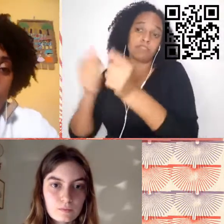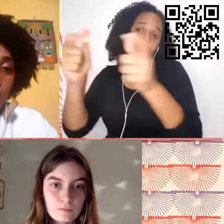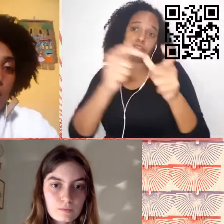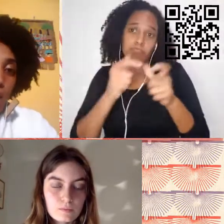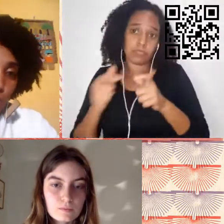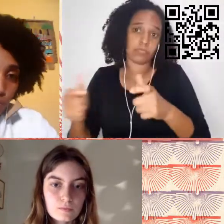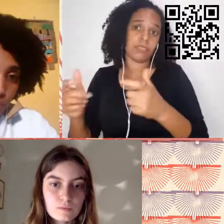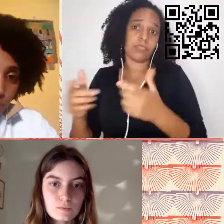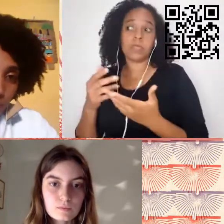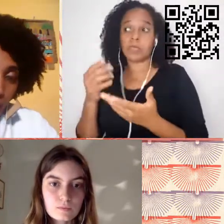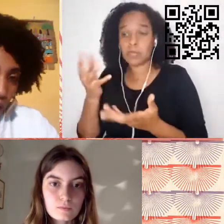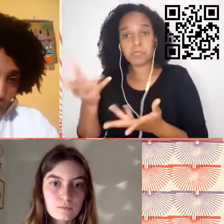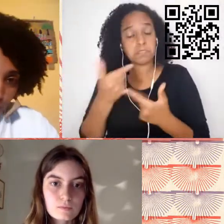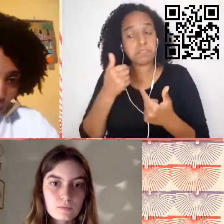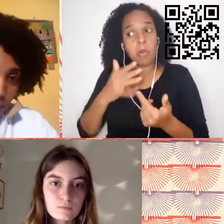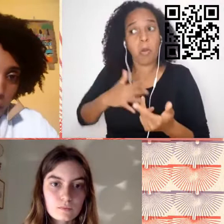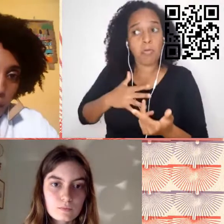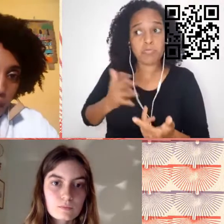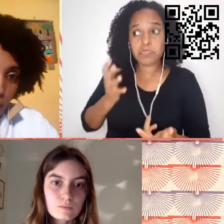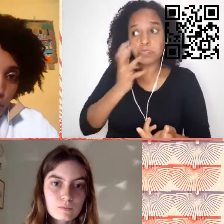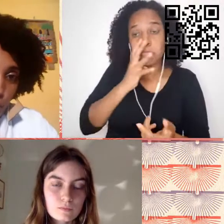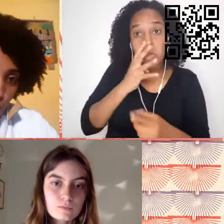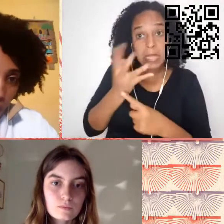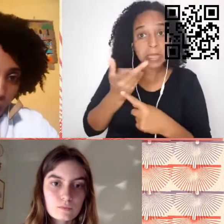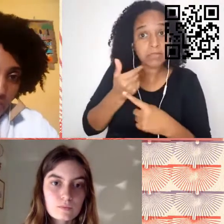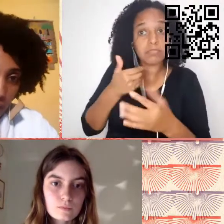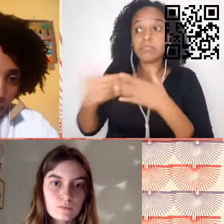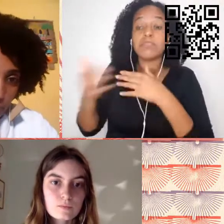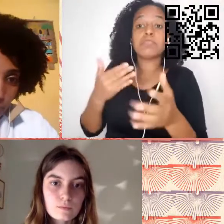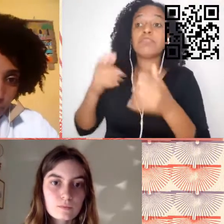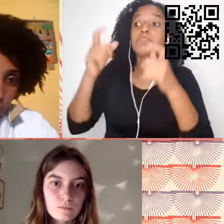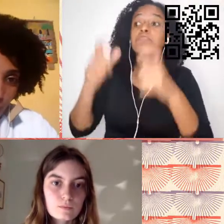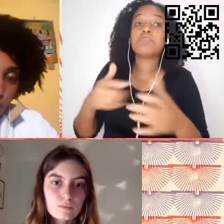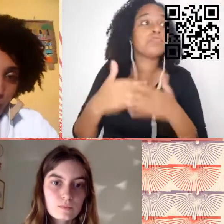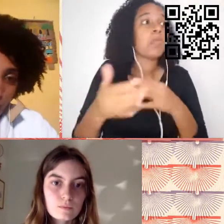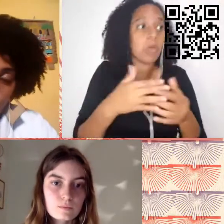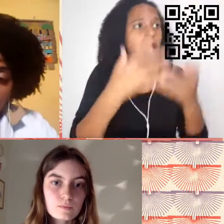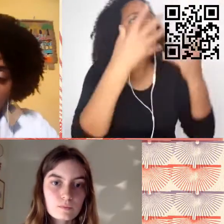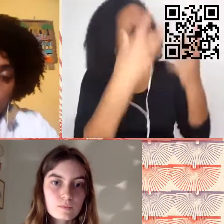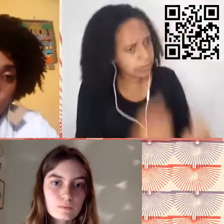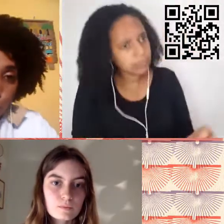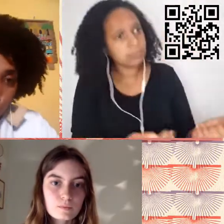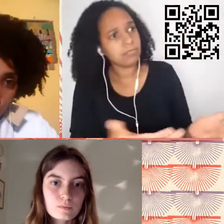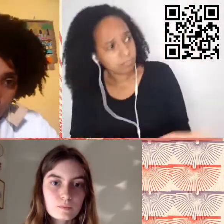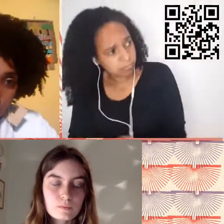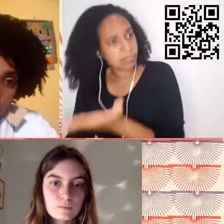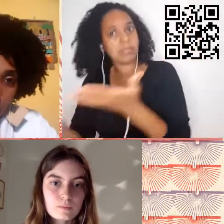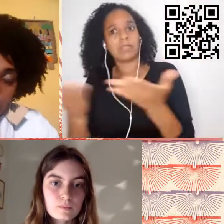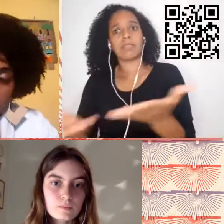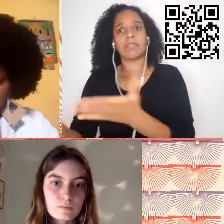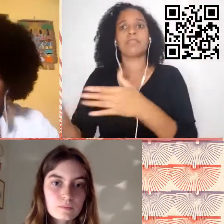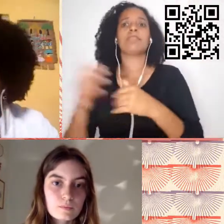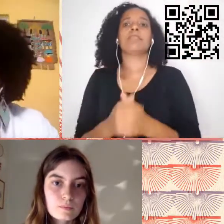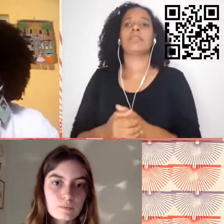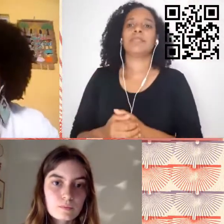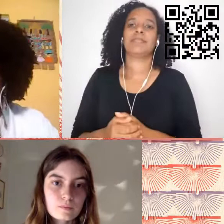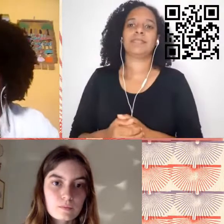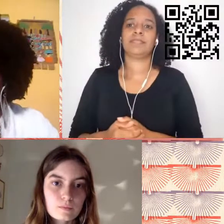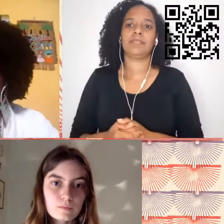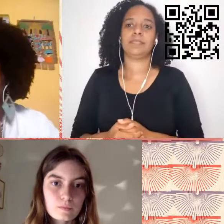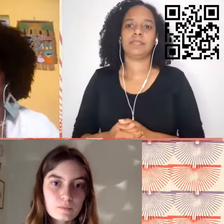que apreciam a arte, independente de onde ela venha, né, de quem são os seus produtores.